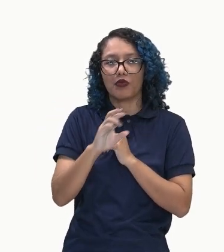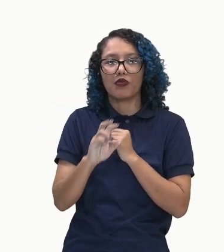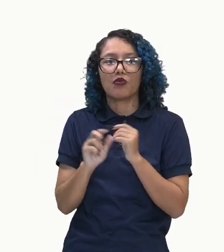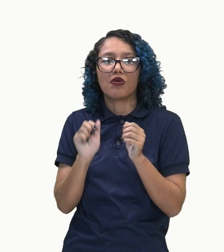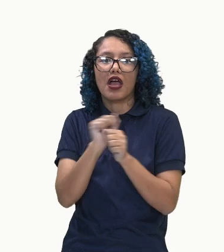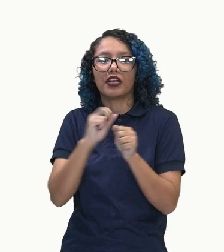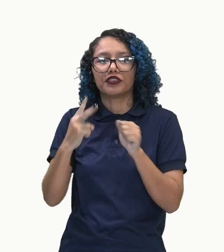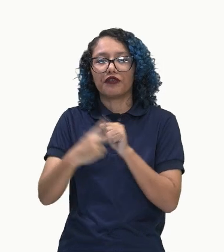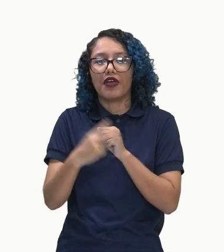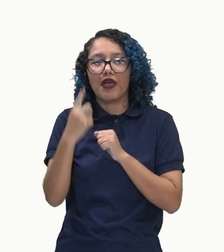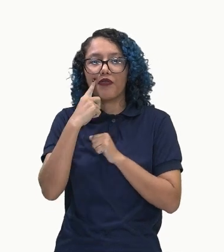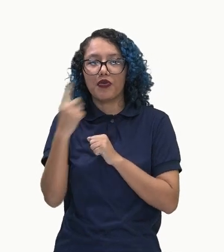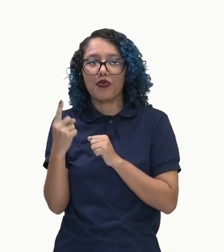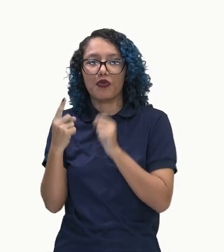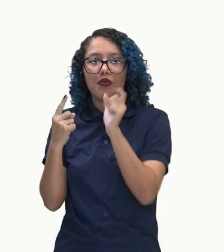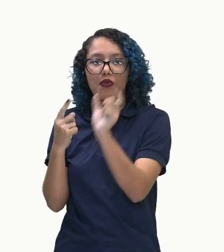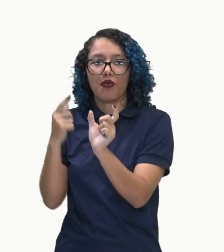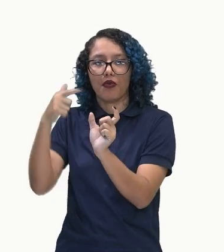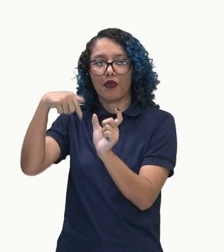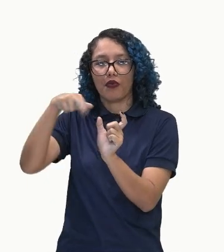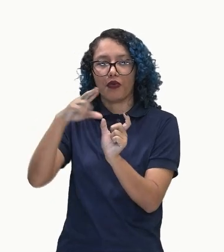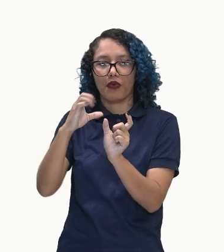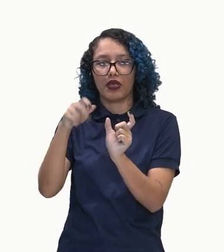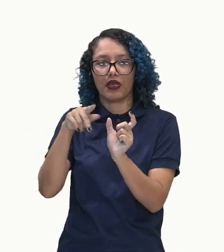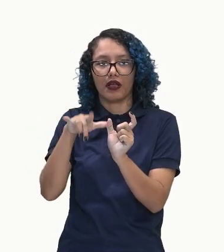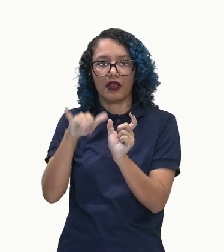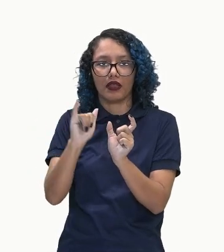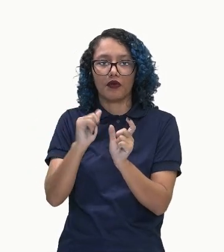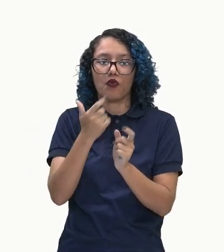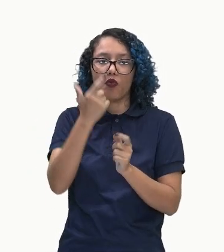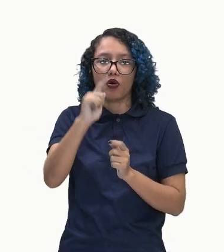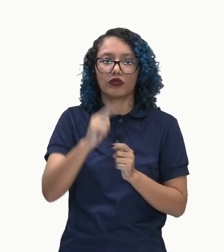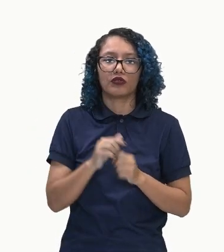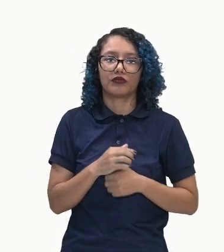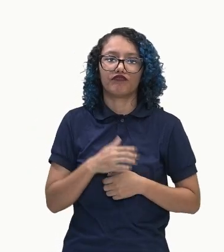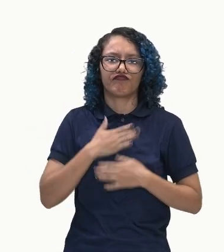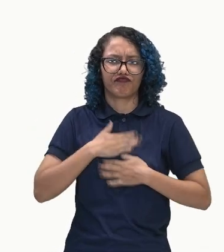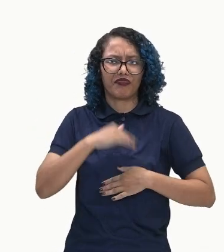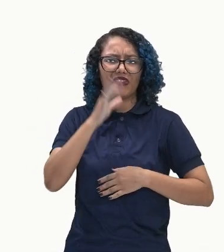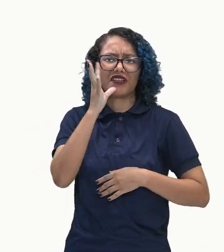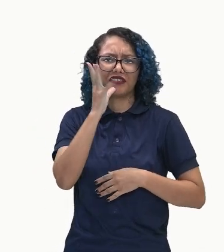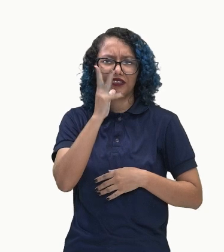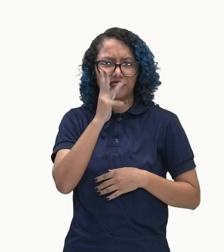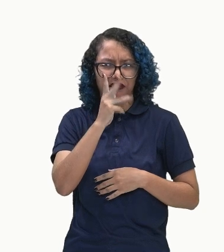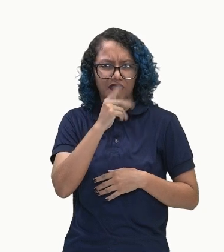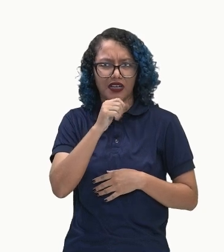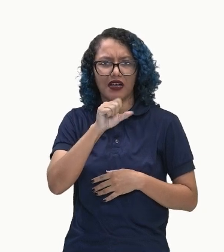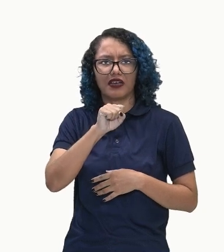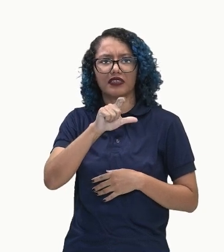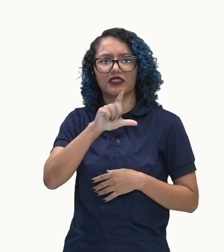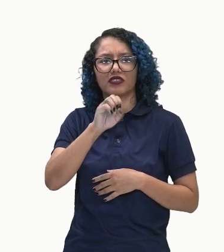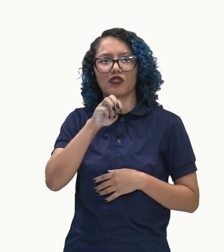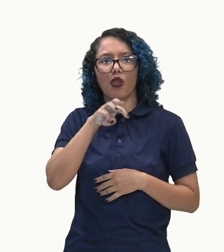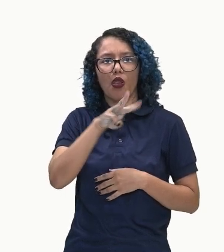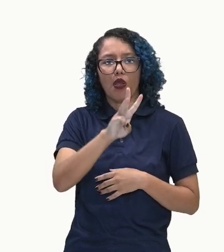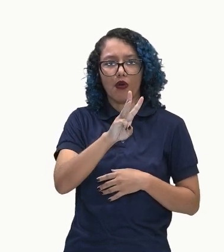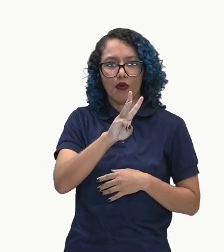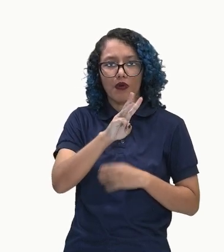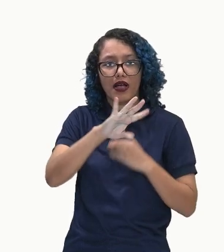aqui. Slow, devagar. Slowly, né, com a terminação LY. Olha só, mente aqui,